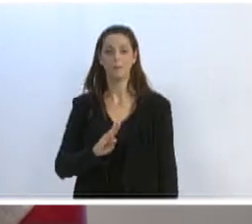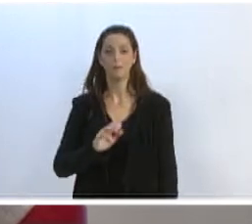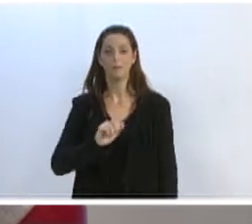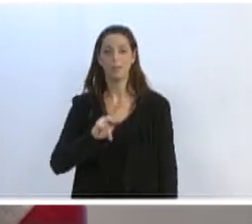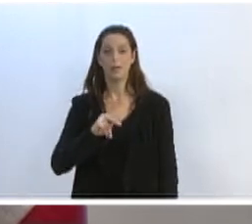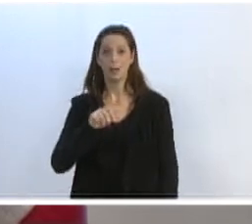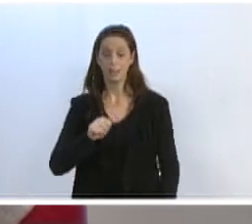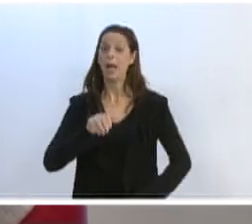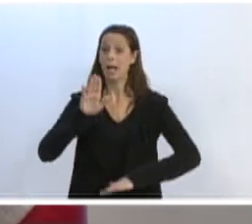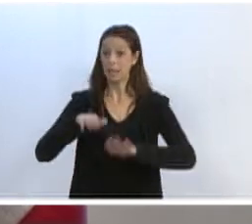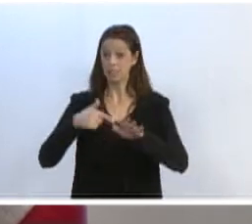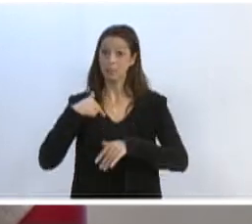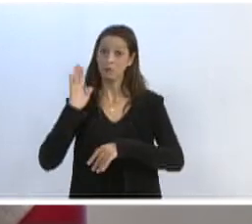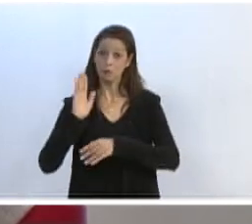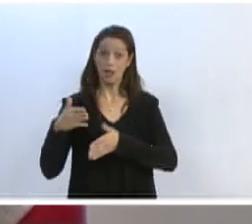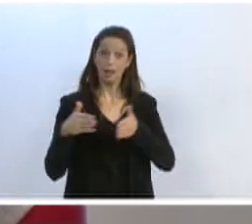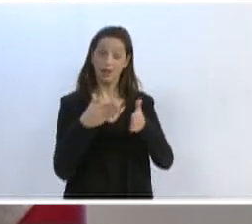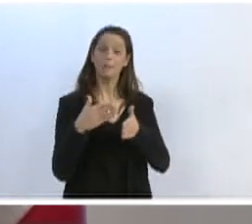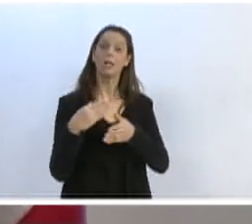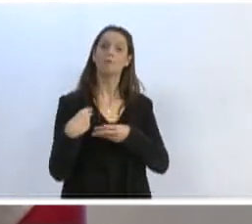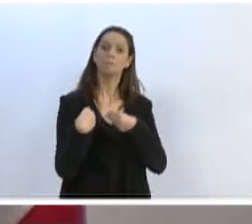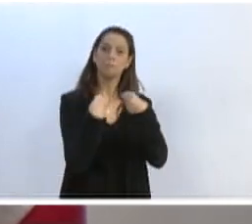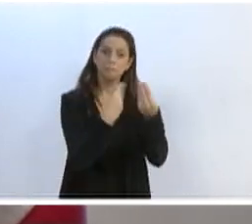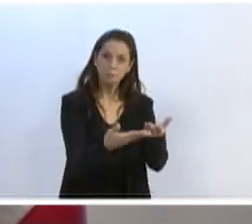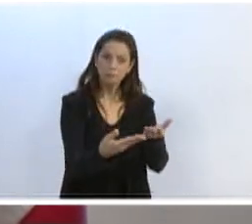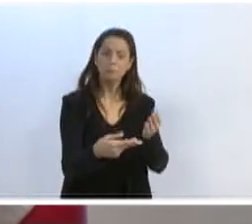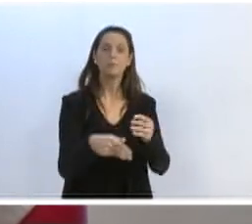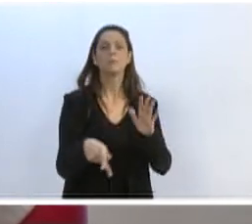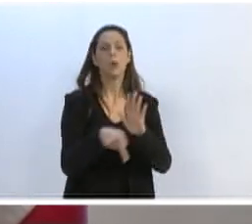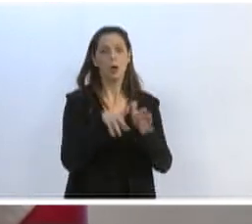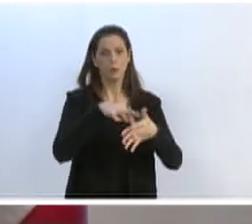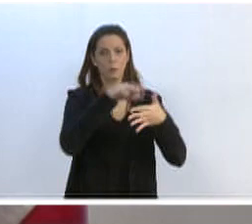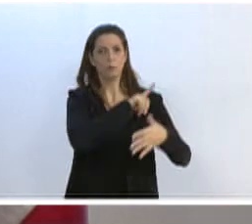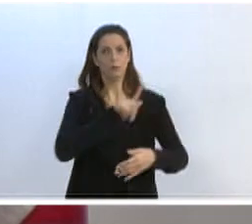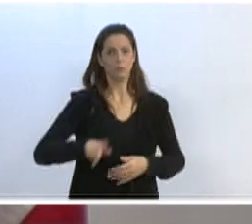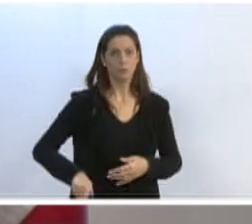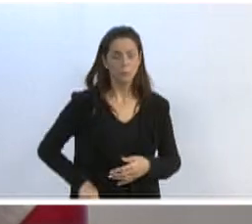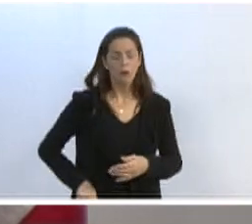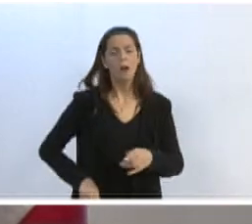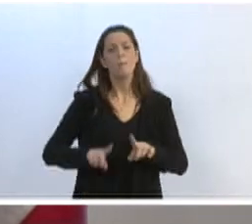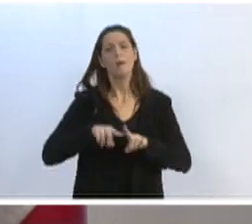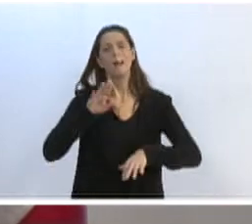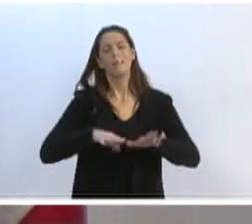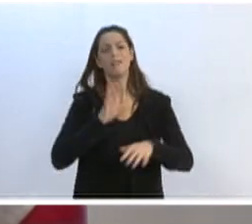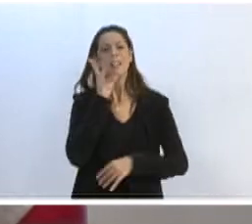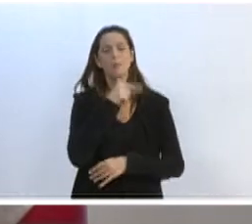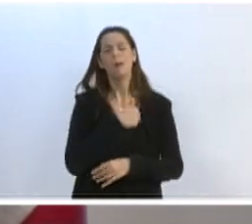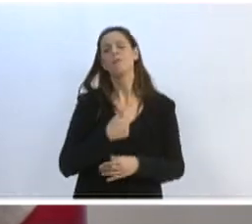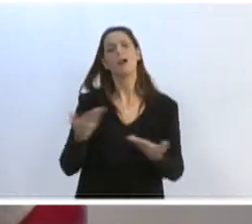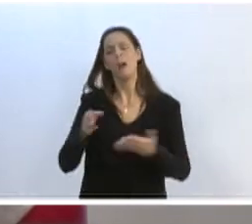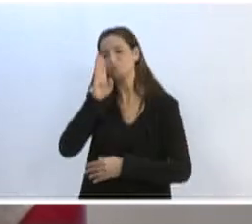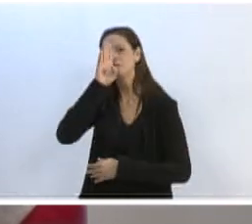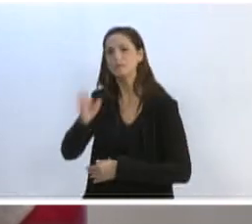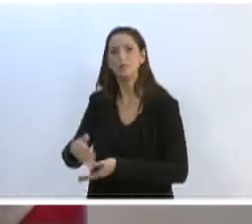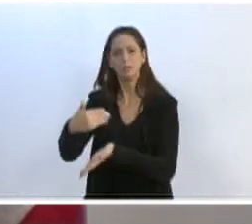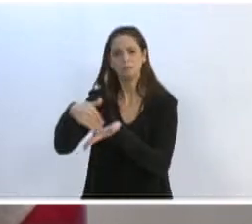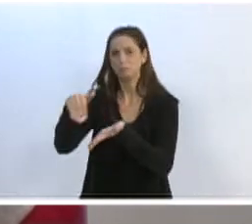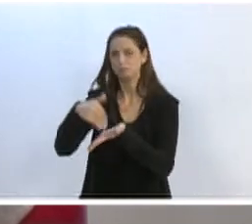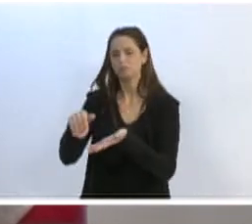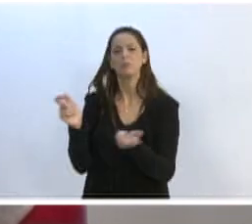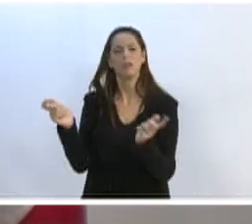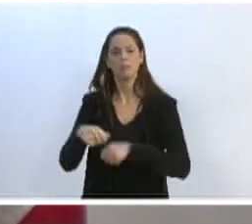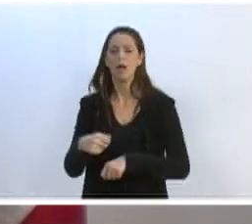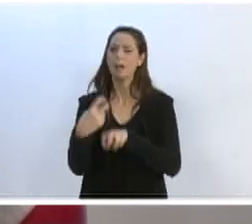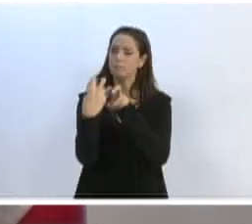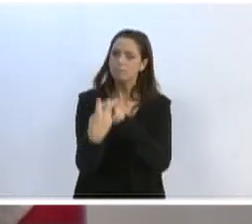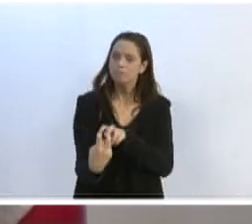do governo e irei fazer realmente agora direto na secretaria pelo acúmulo de muitos encaminhamentos e assim a gente consegue também conversar com o secretário para que seja